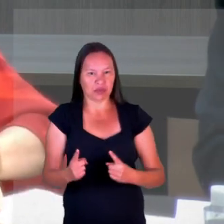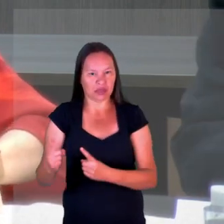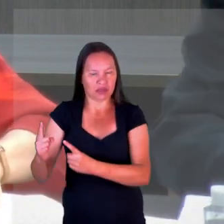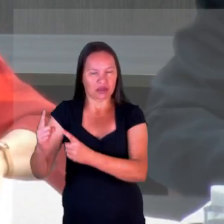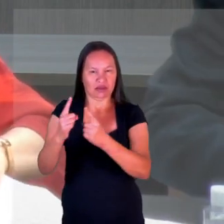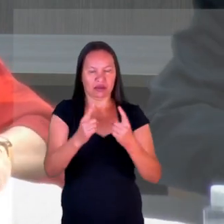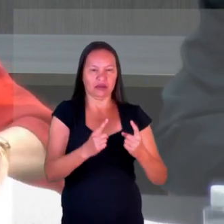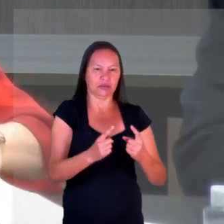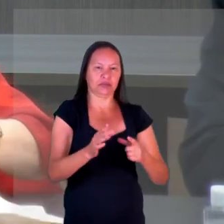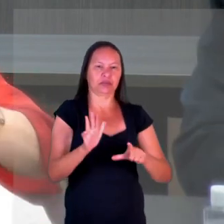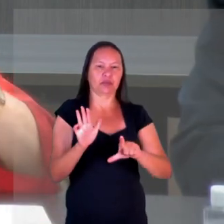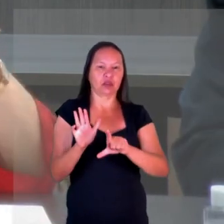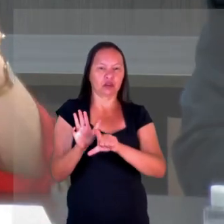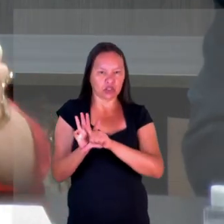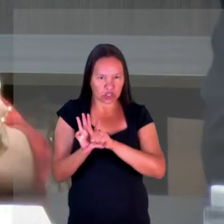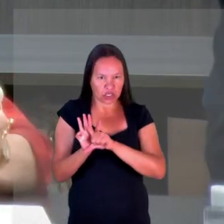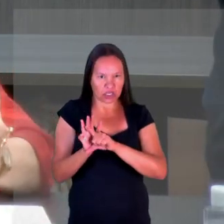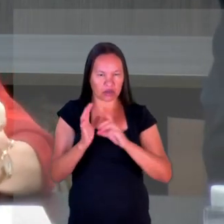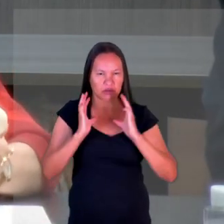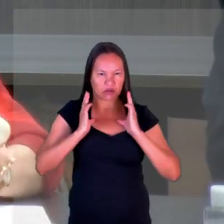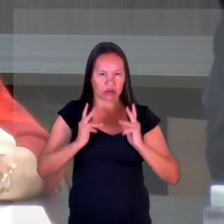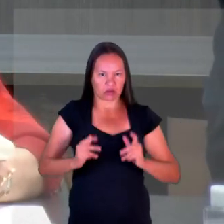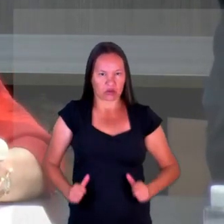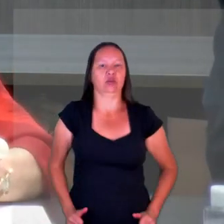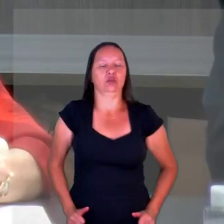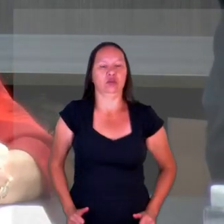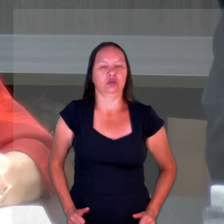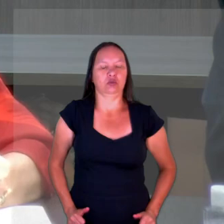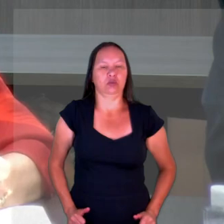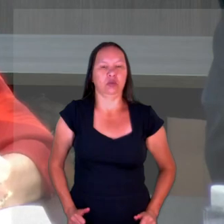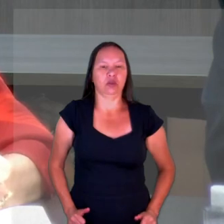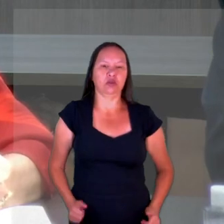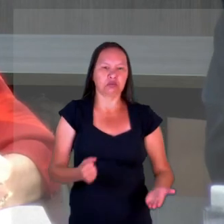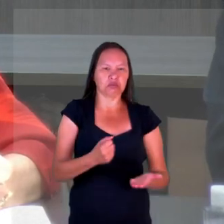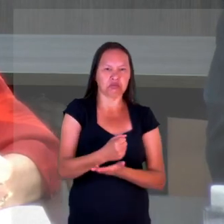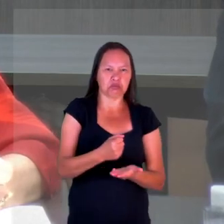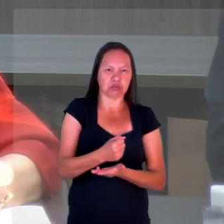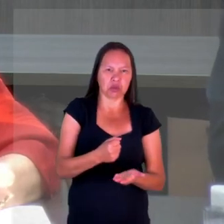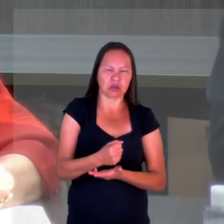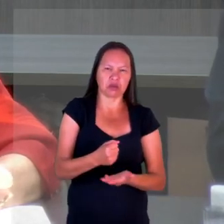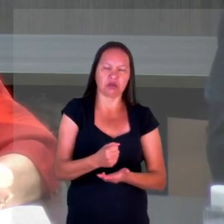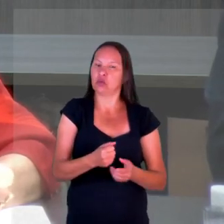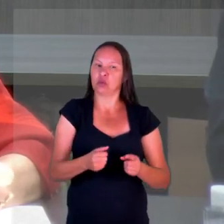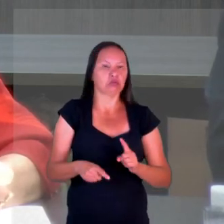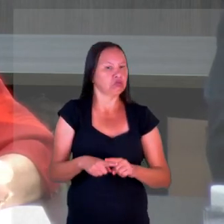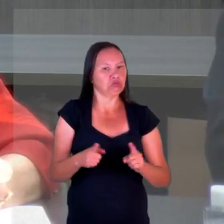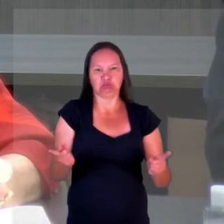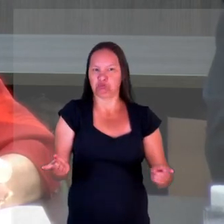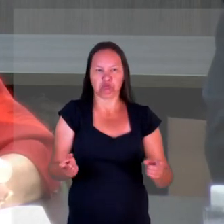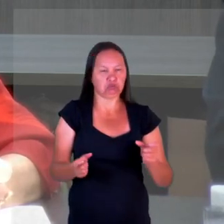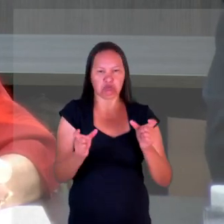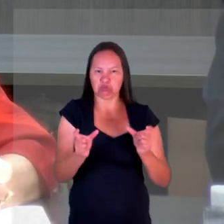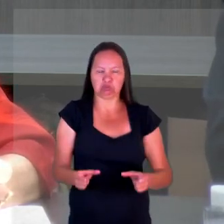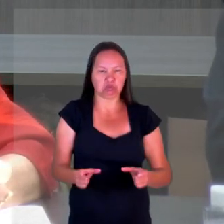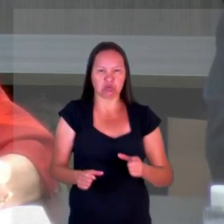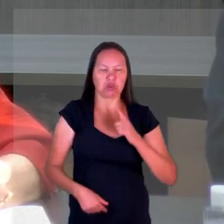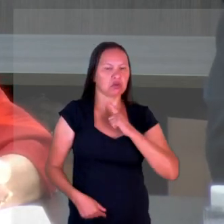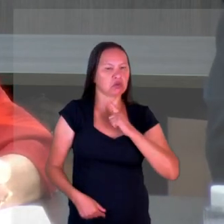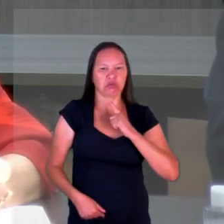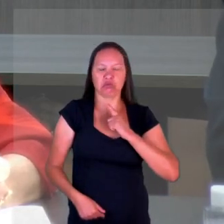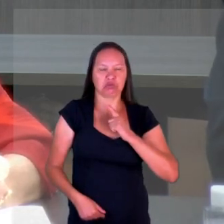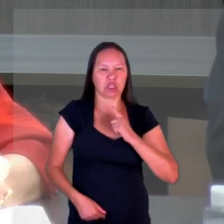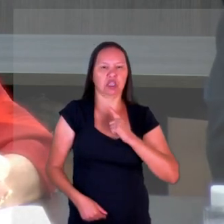o direito humano a Alimentação adequada é um direito humano básico Sem o qual não há cidadania não há